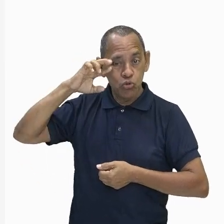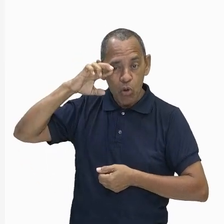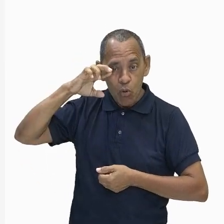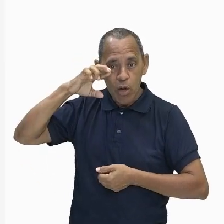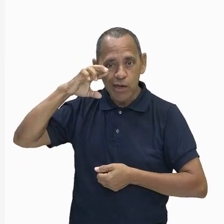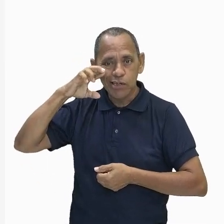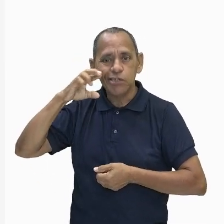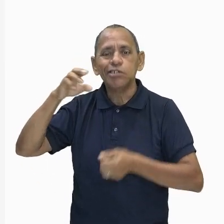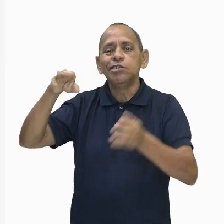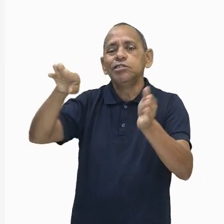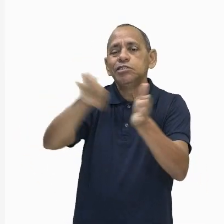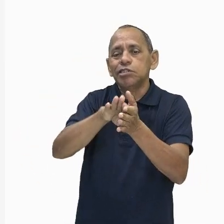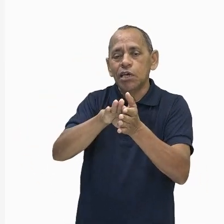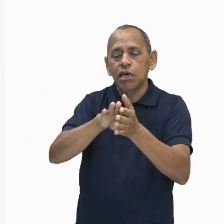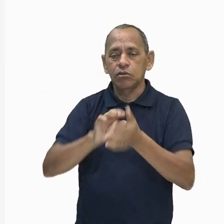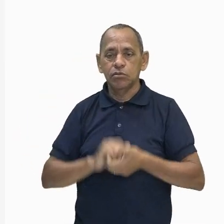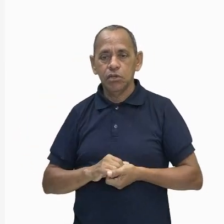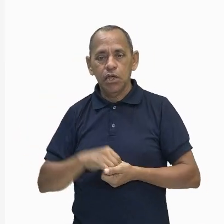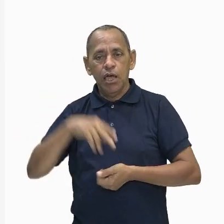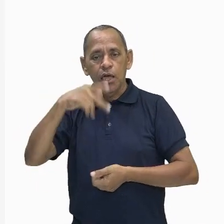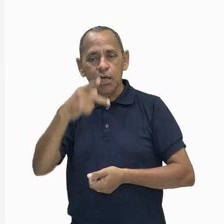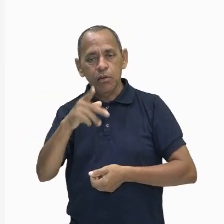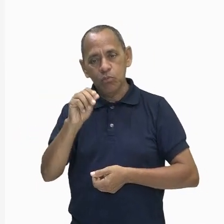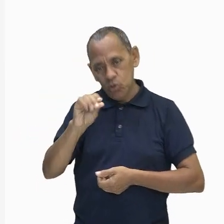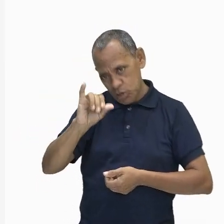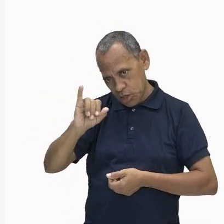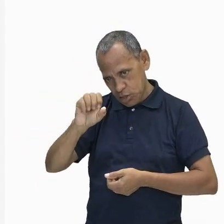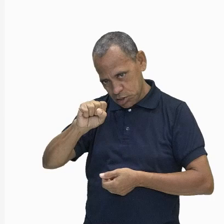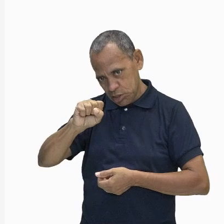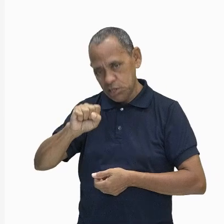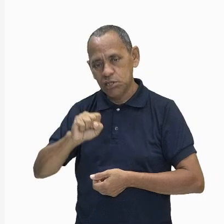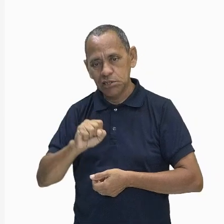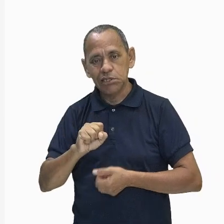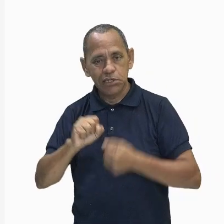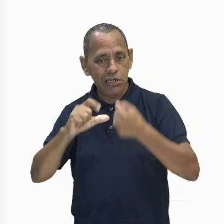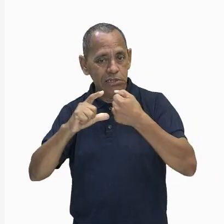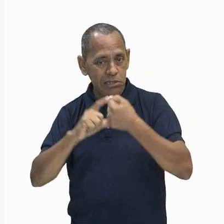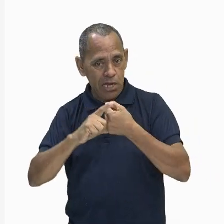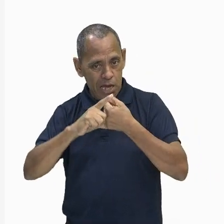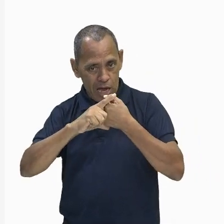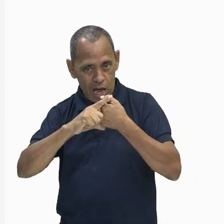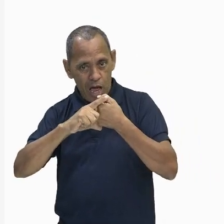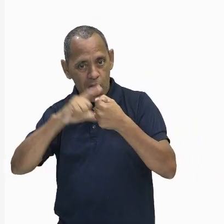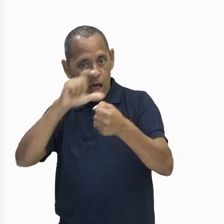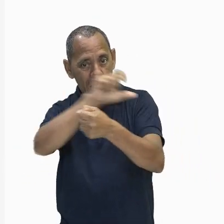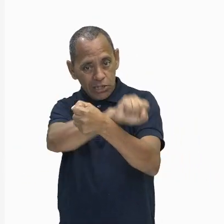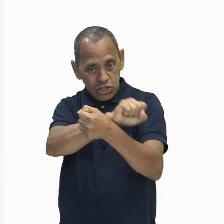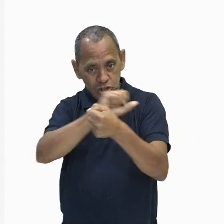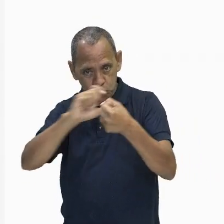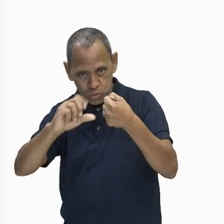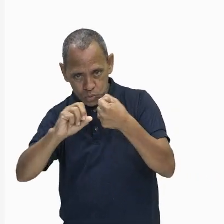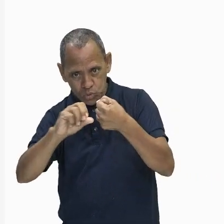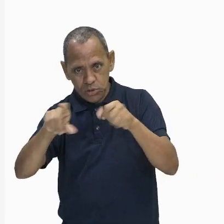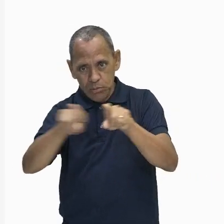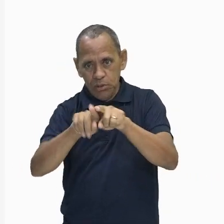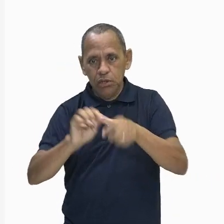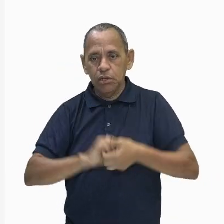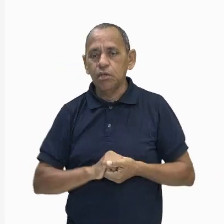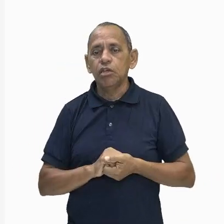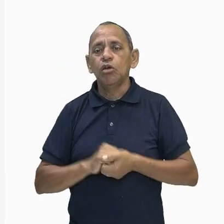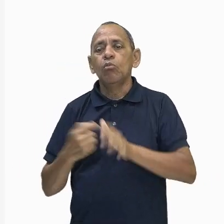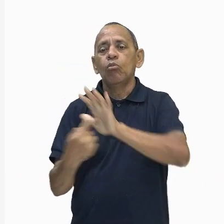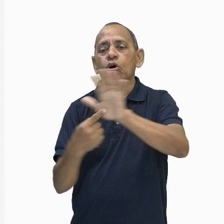adjunto adnominal, esse artigo, determina, especifica quem é esse amigo. Perceba que nós temos também um outro